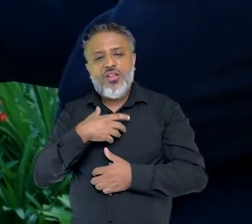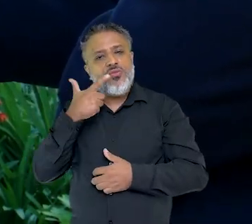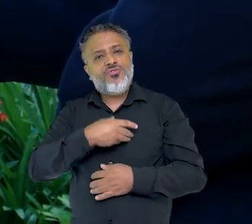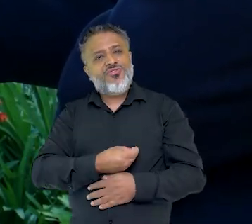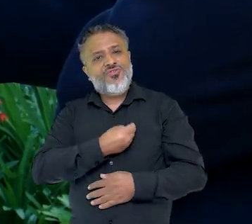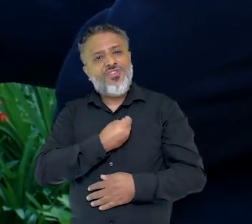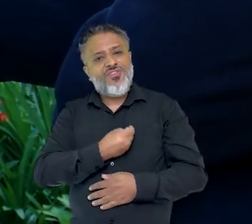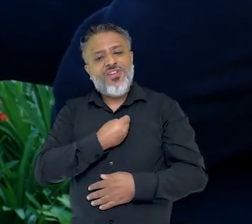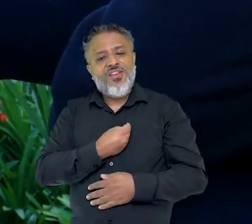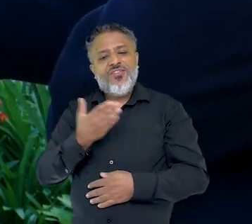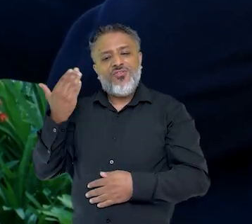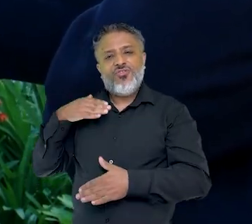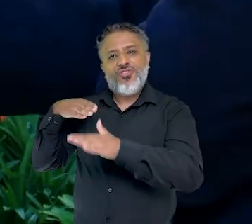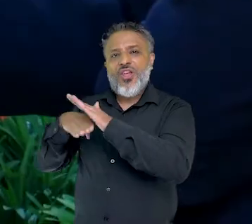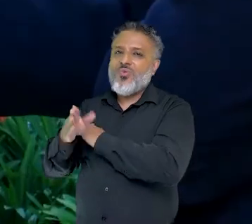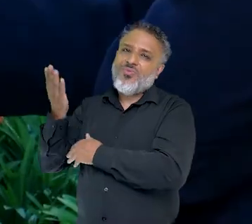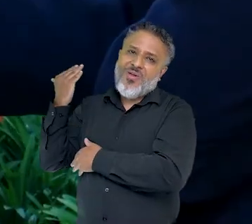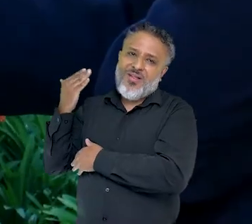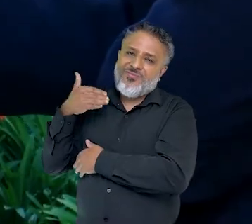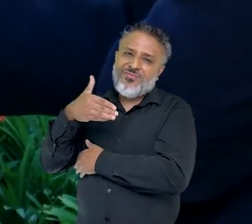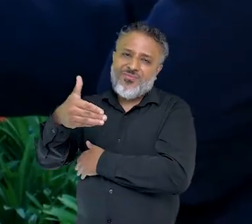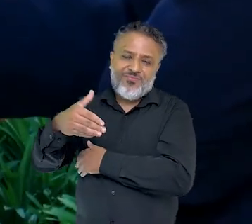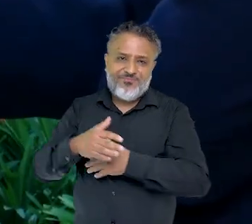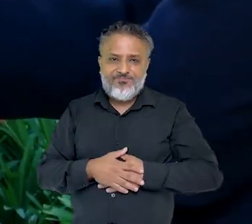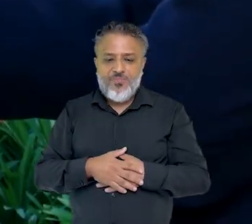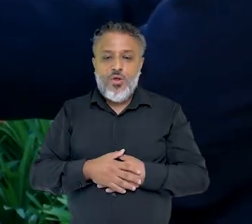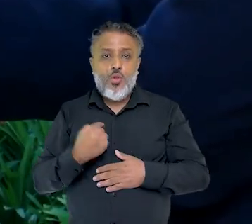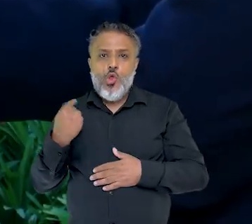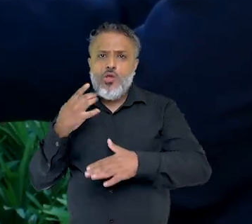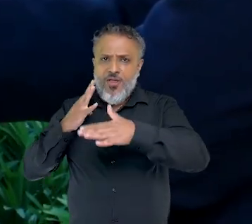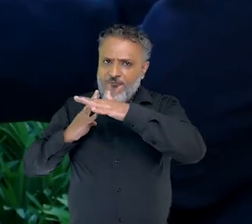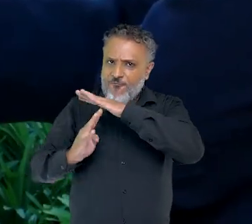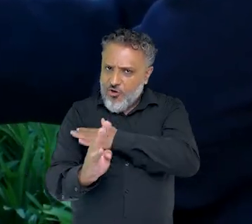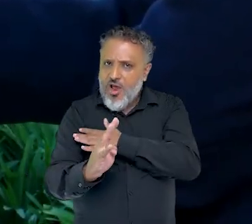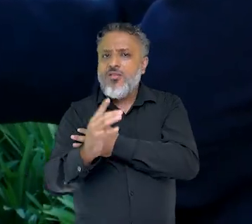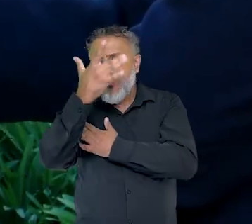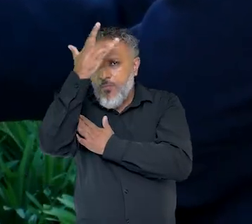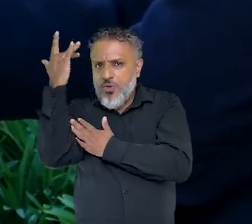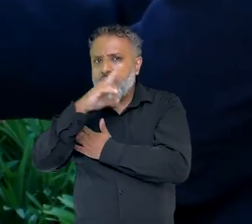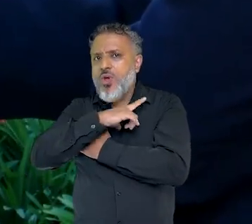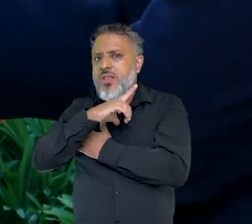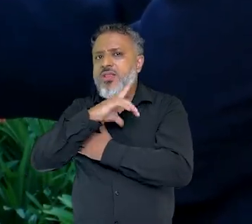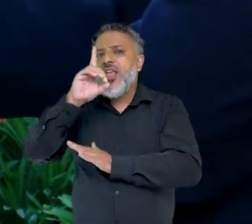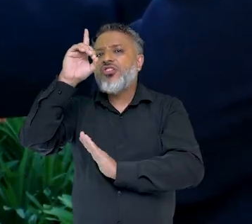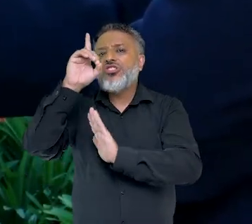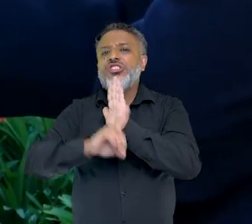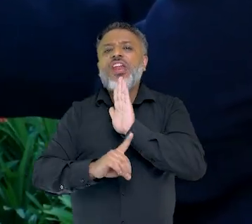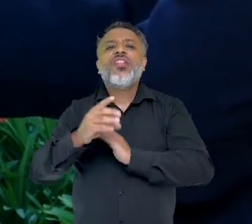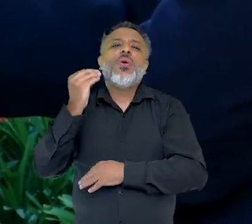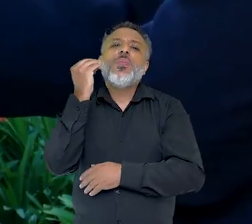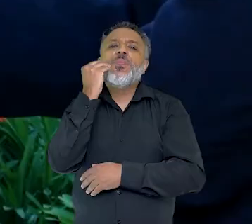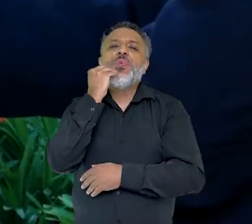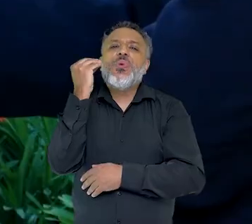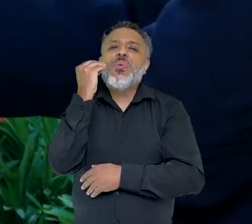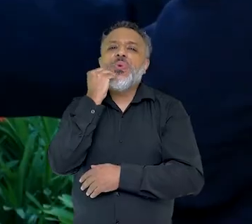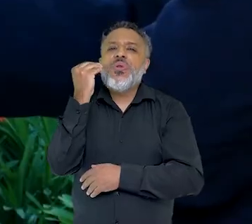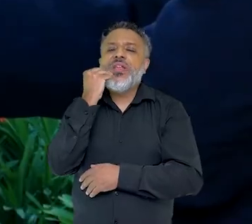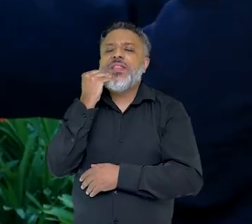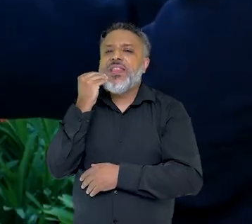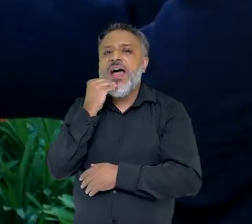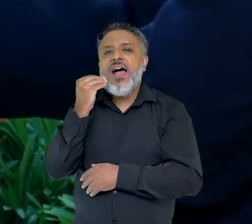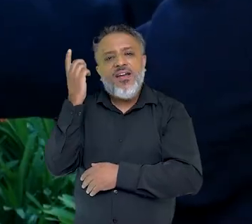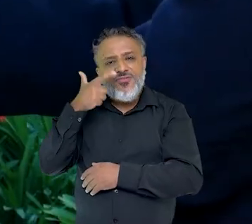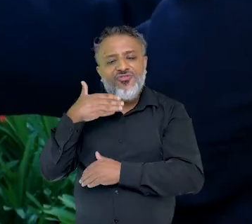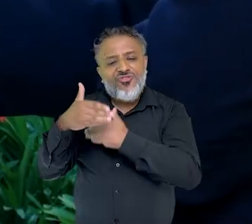lo que você está vivendo todos os dias. Nós, os refugiados, somos pessoas também que temos direito a ter uma oportunidade de